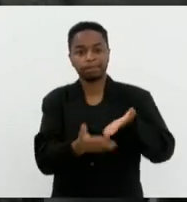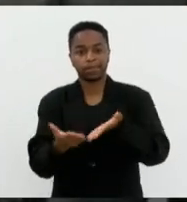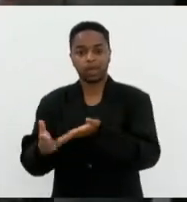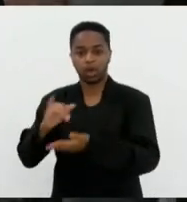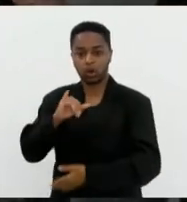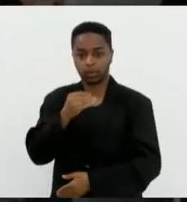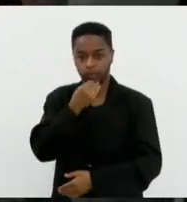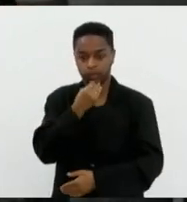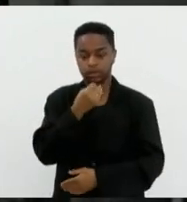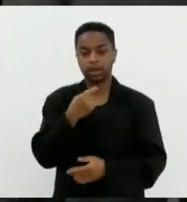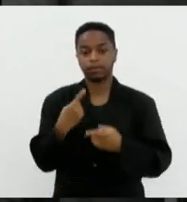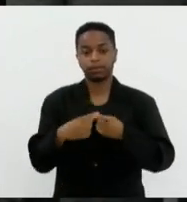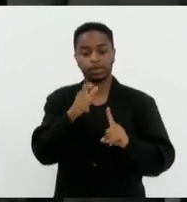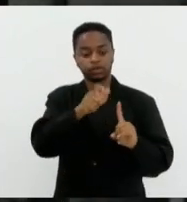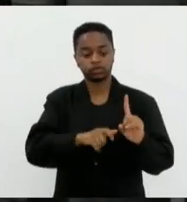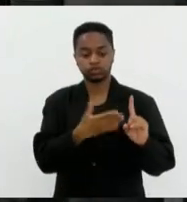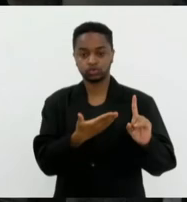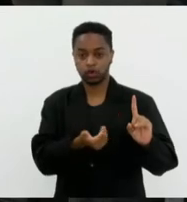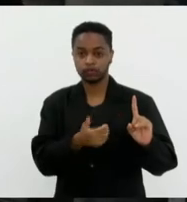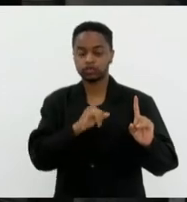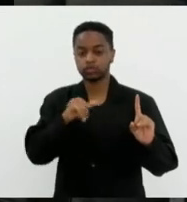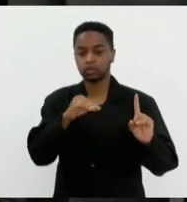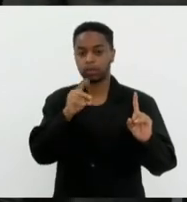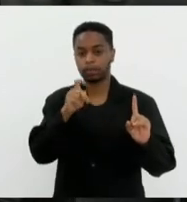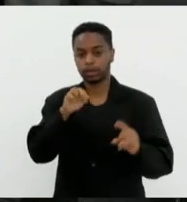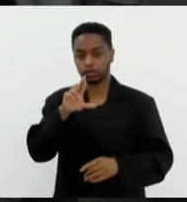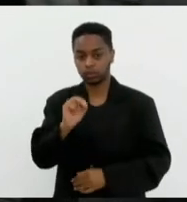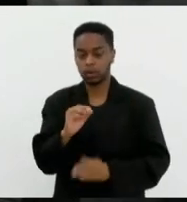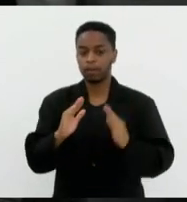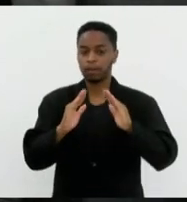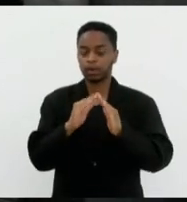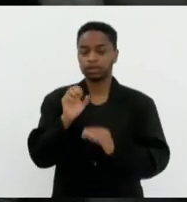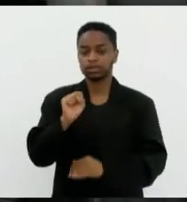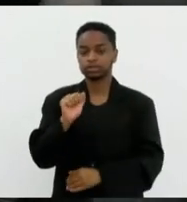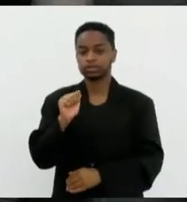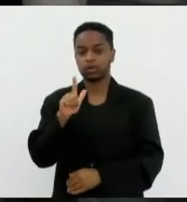O jovem João Pedro, morador do Salgueiro,